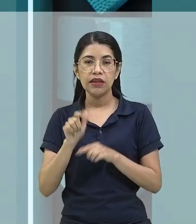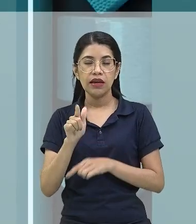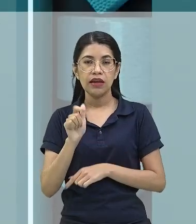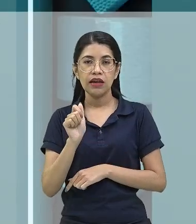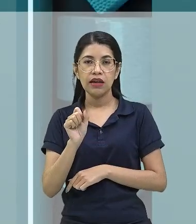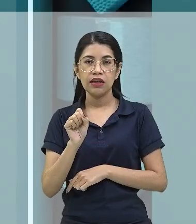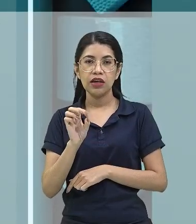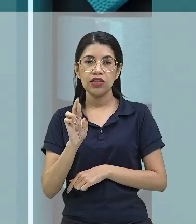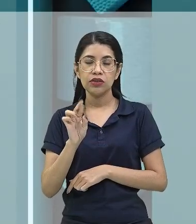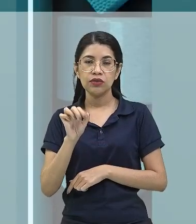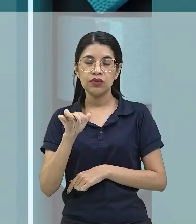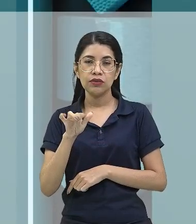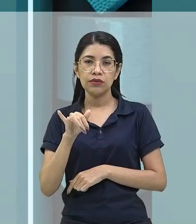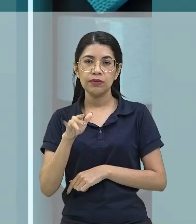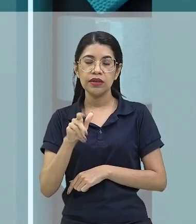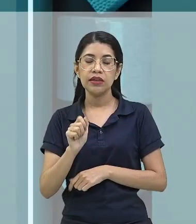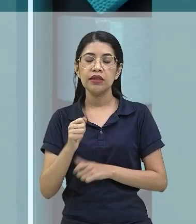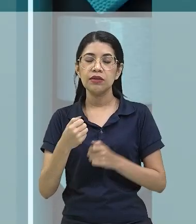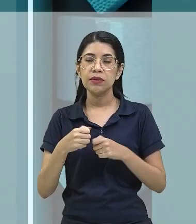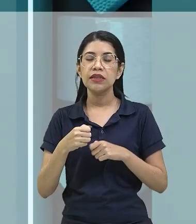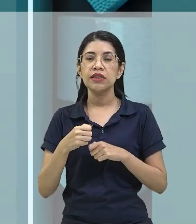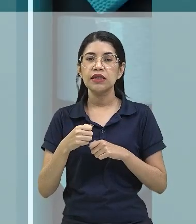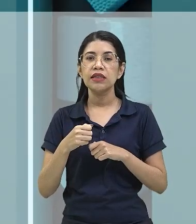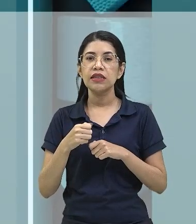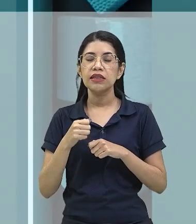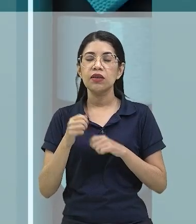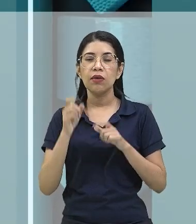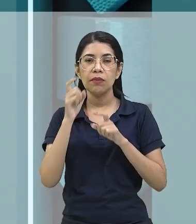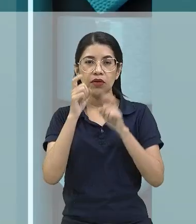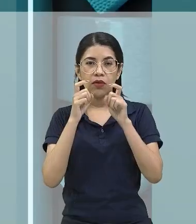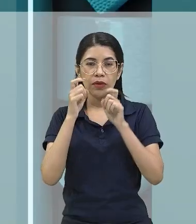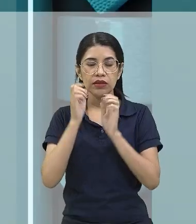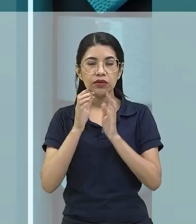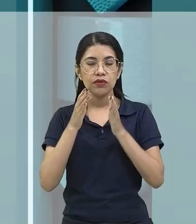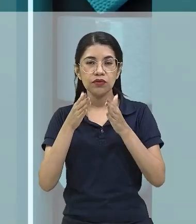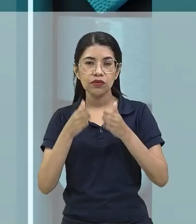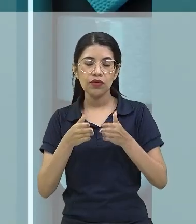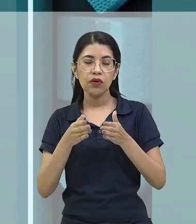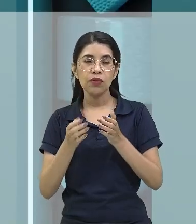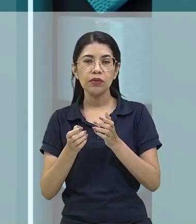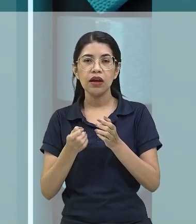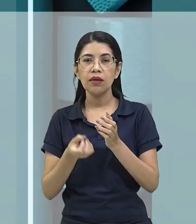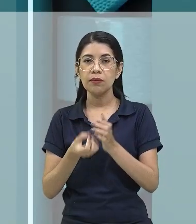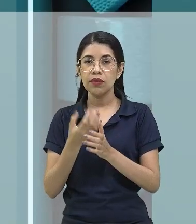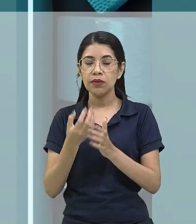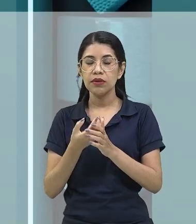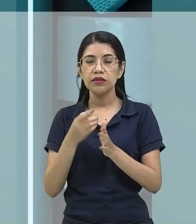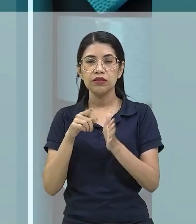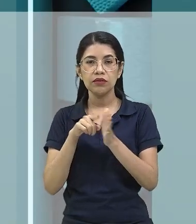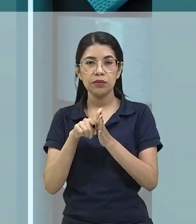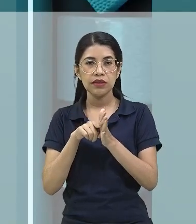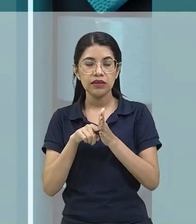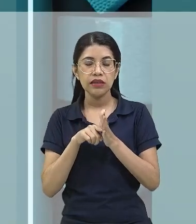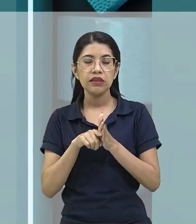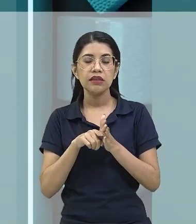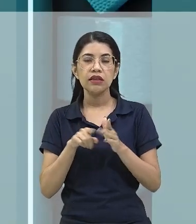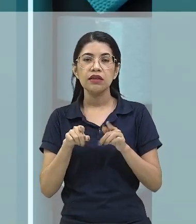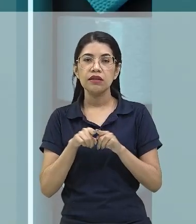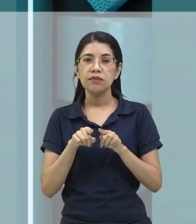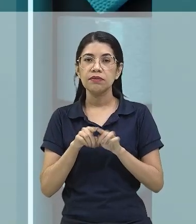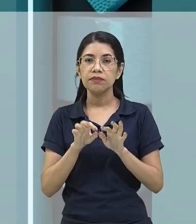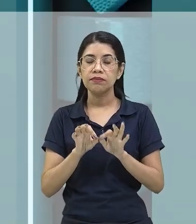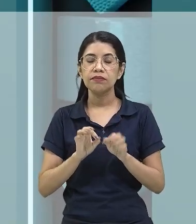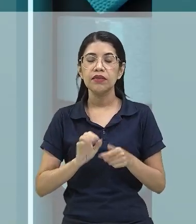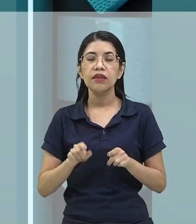um cuidado muito grande que o pesquisador tem que ter no momento de realizar a sua pesquisa, tá? Além de